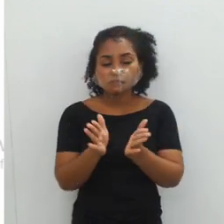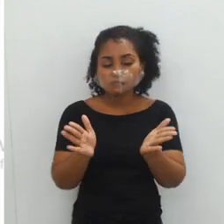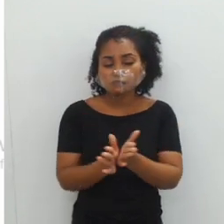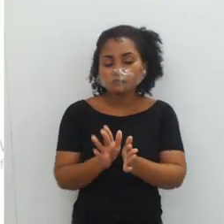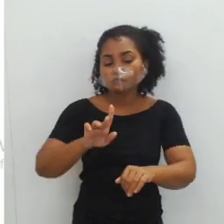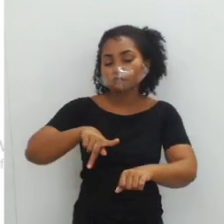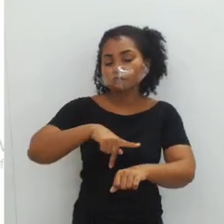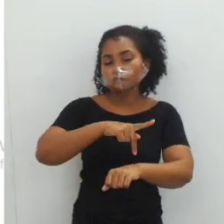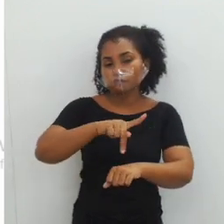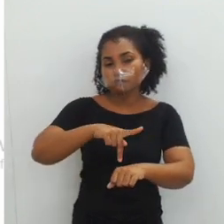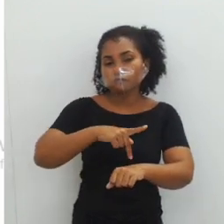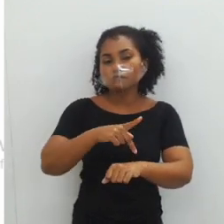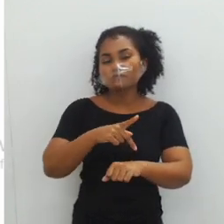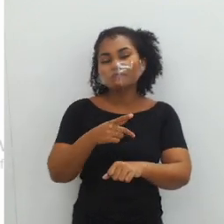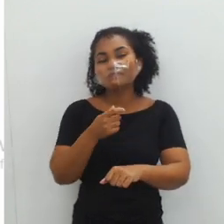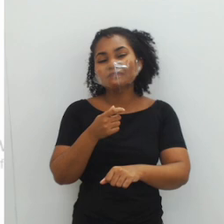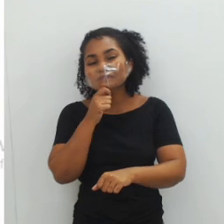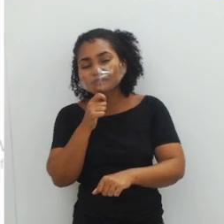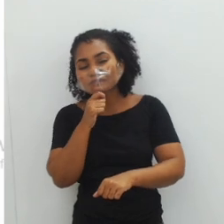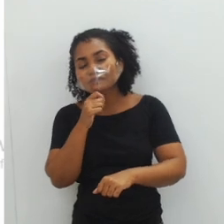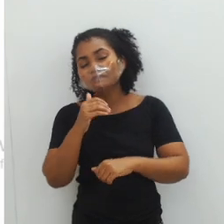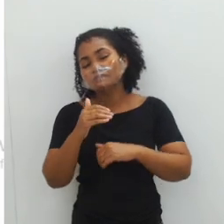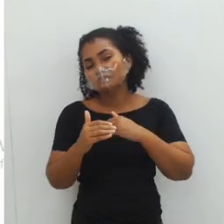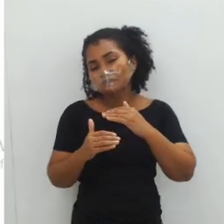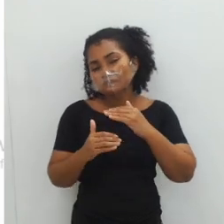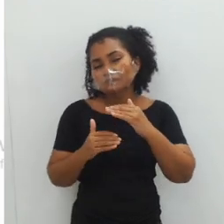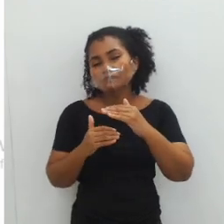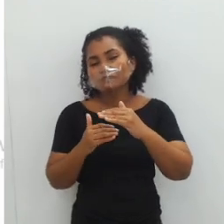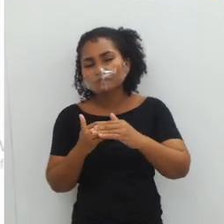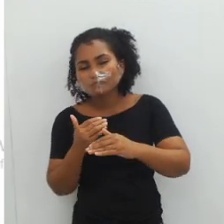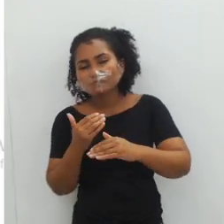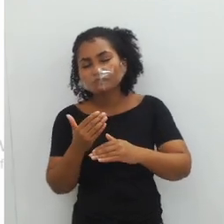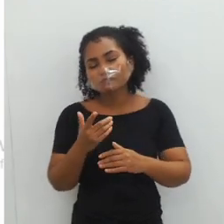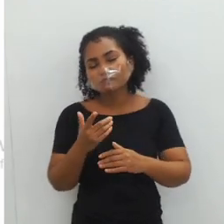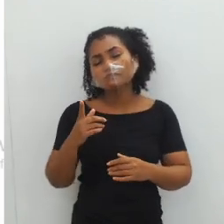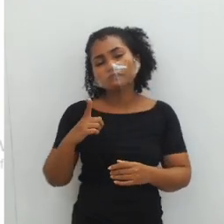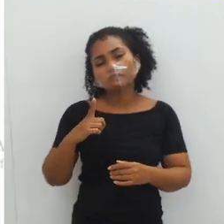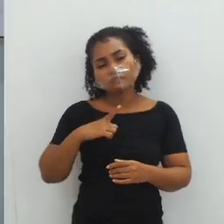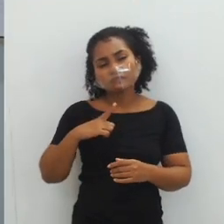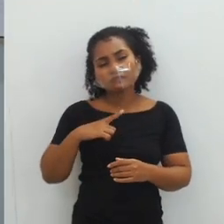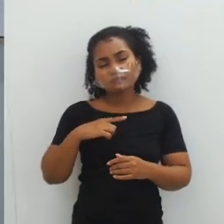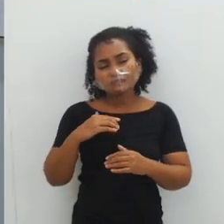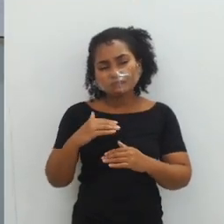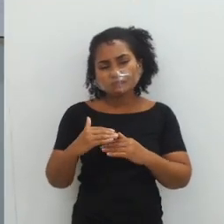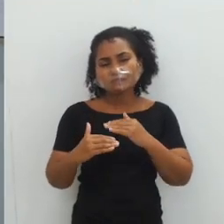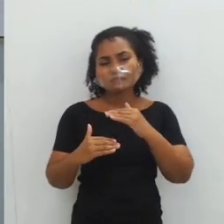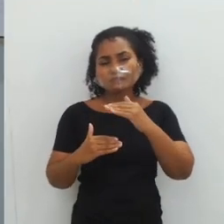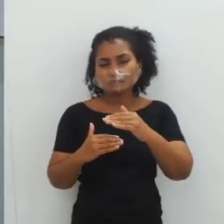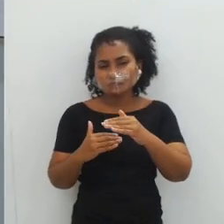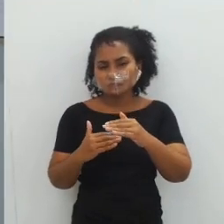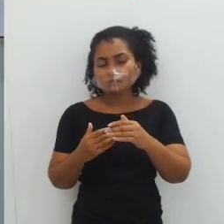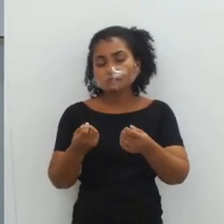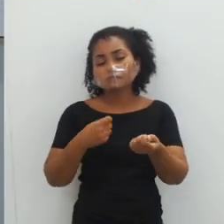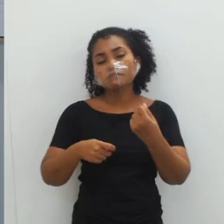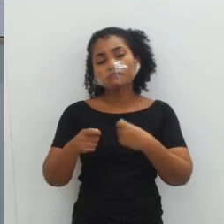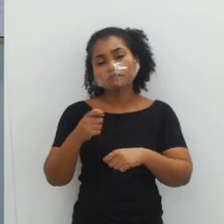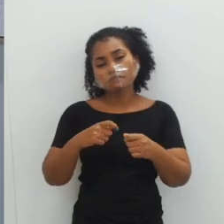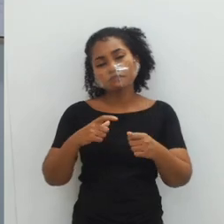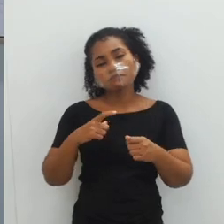os países emergentes, né, que por mais que tenham um crescimento